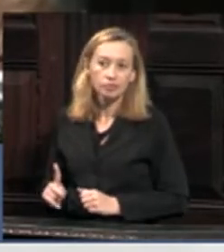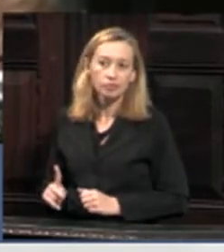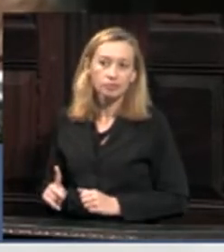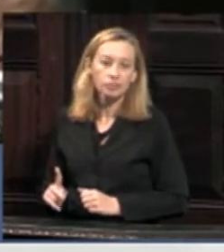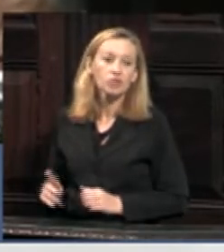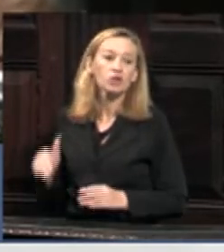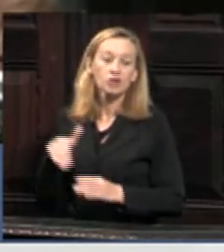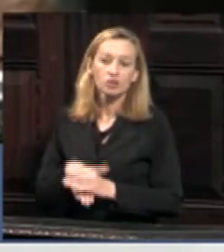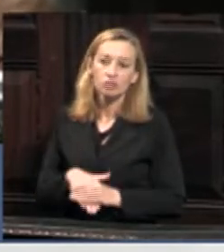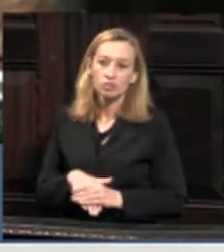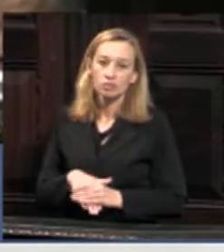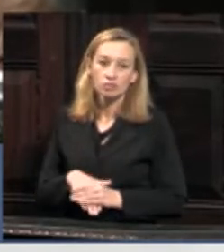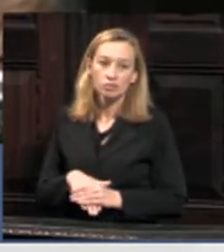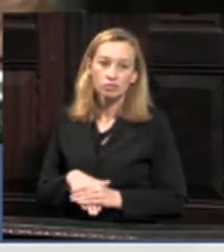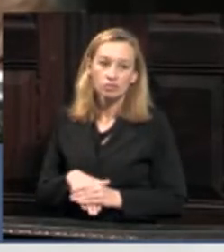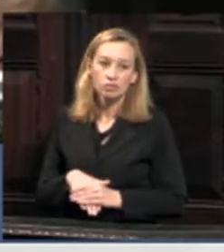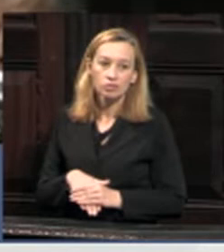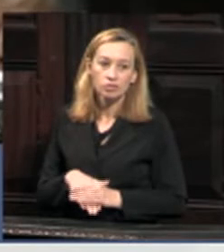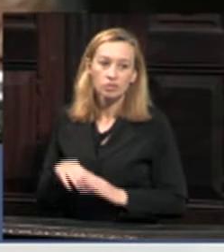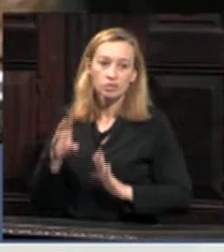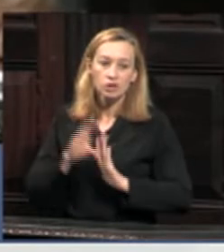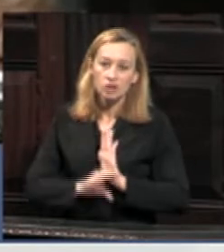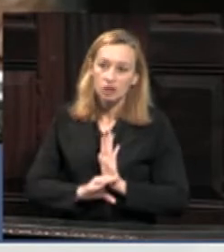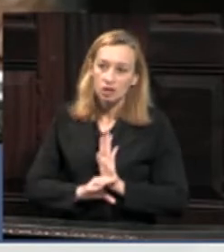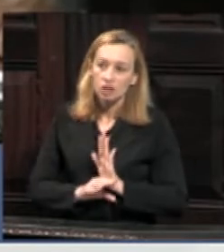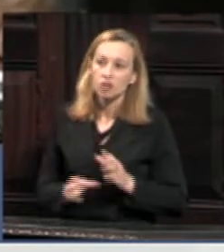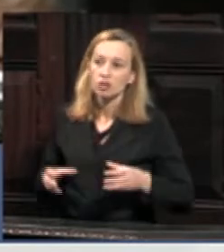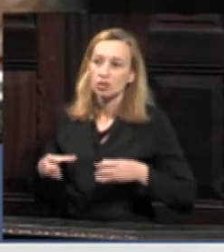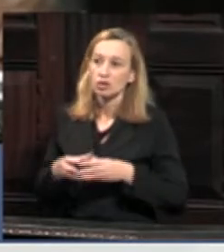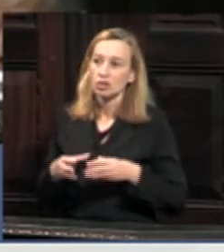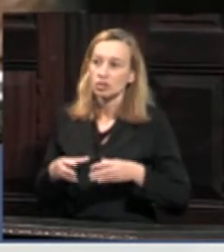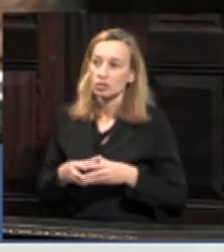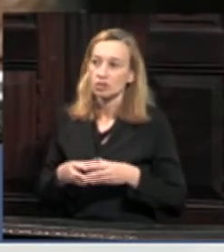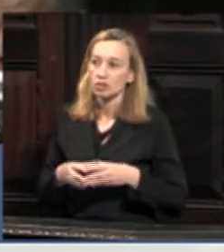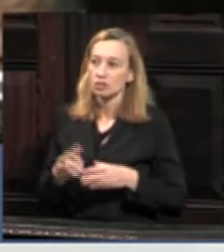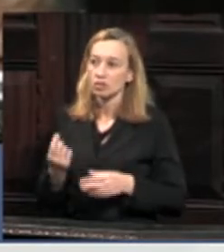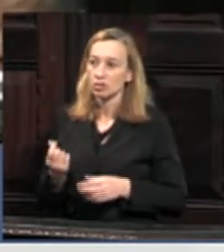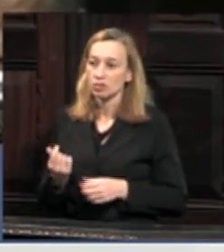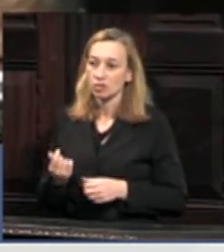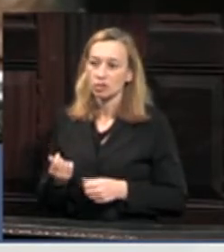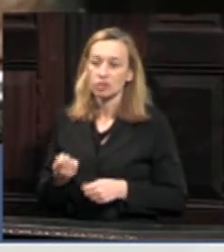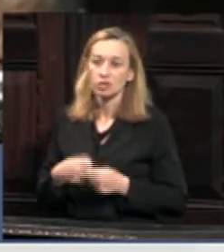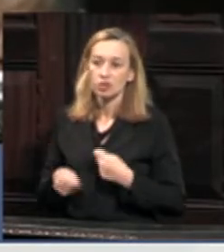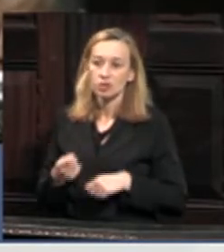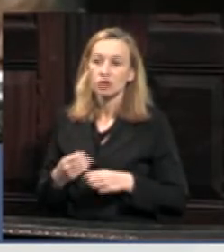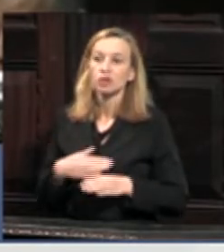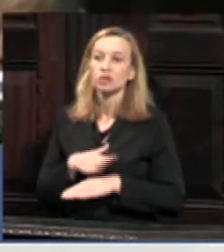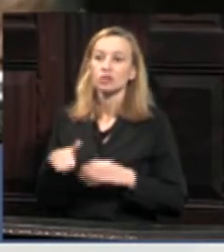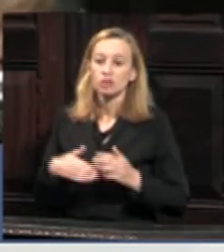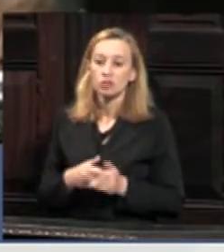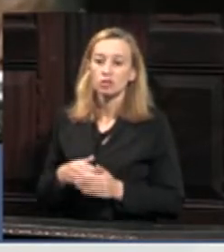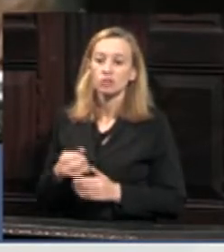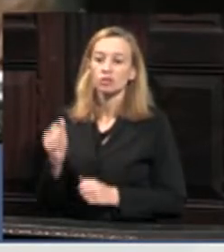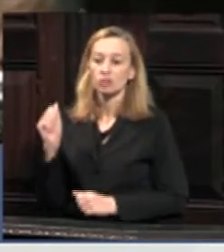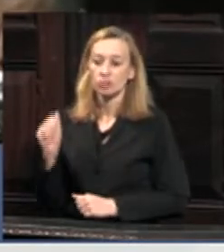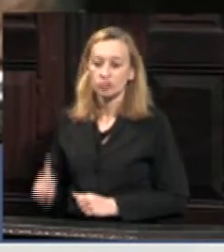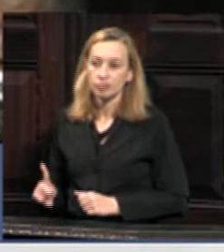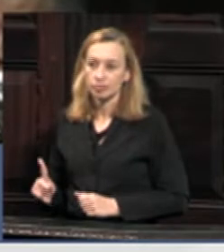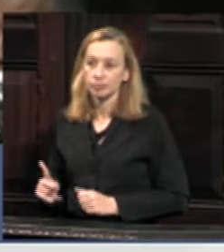Em votação as emendas da Comissão de Saneamento. Senhores que aprovam, permaneçam como